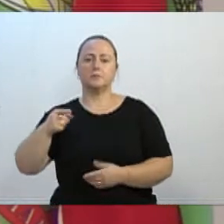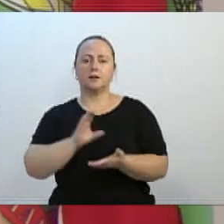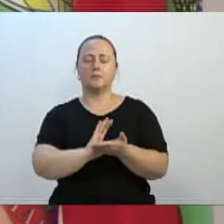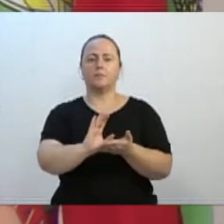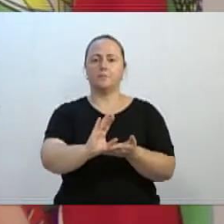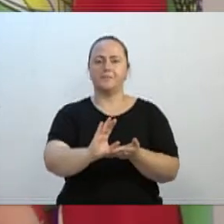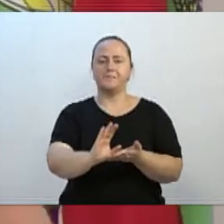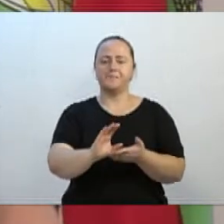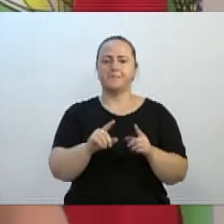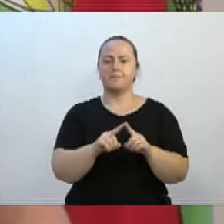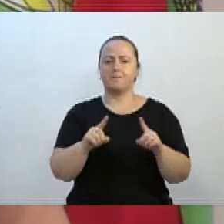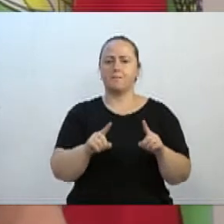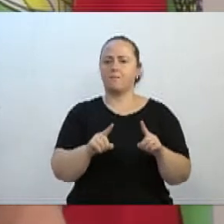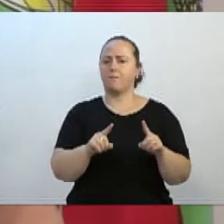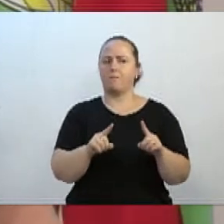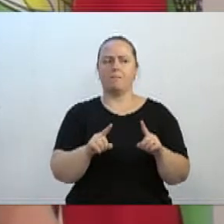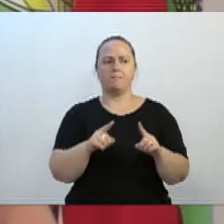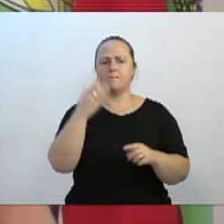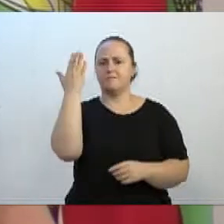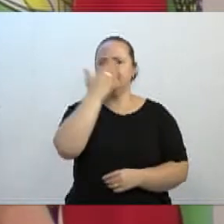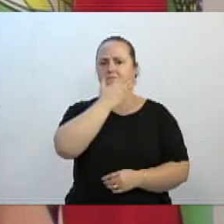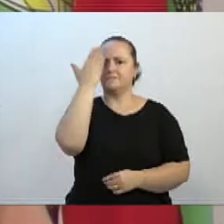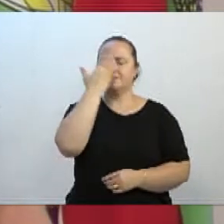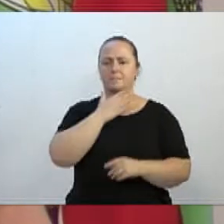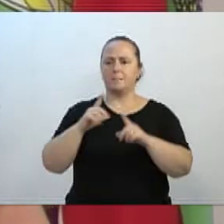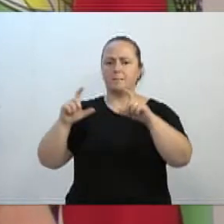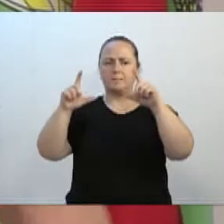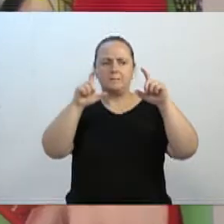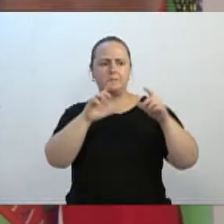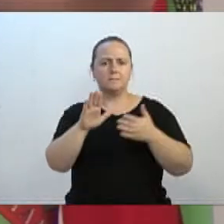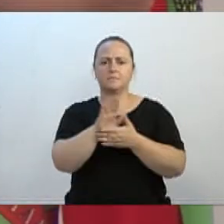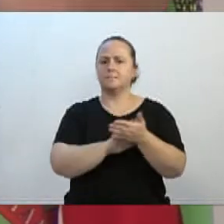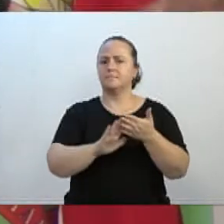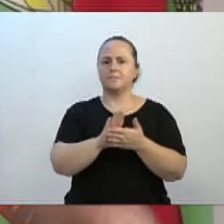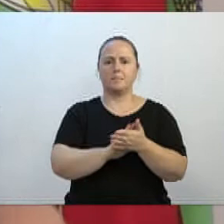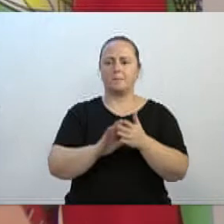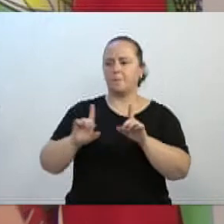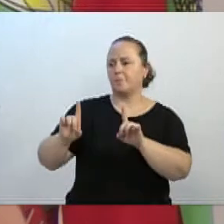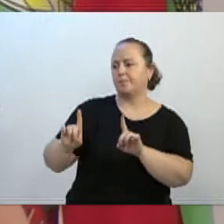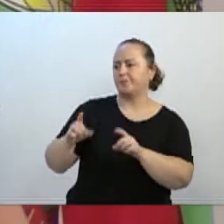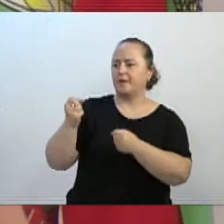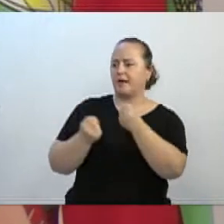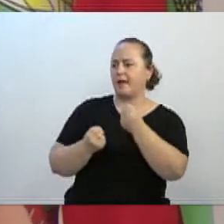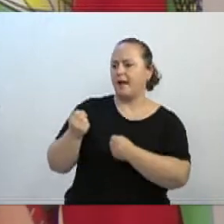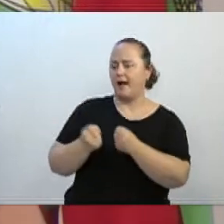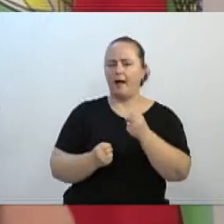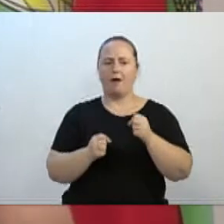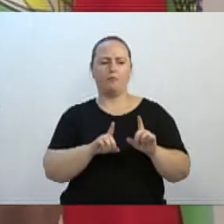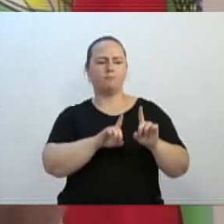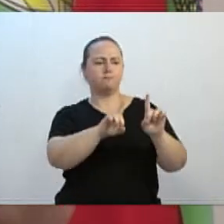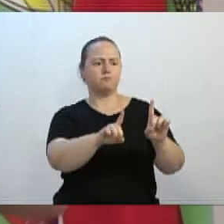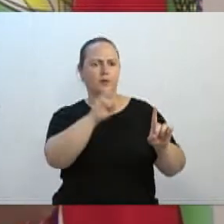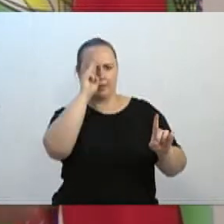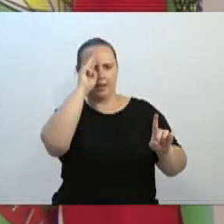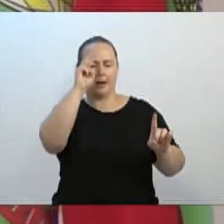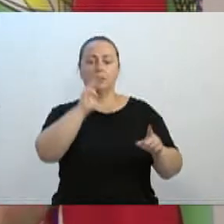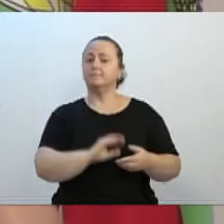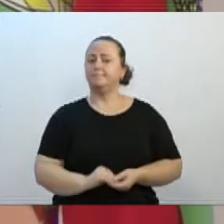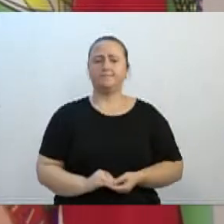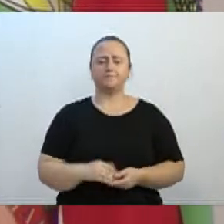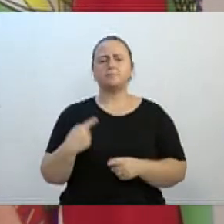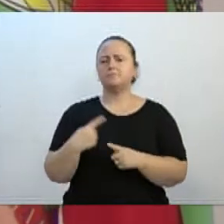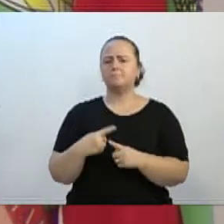vi ninguém mostrando foto de Gilson Marques do lado de um veículo no Corpo de Bombeiros ou coisa assim, porque ele é uma pessoa